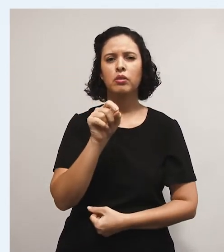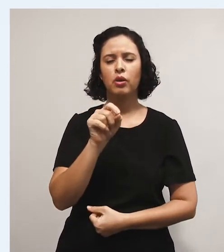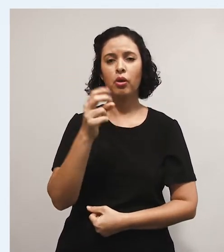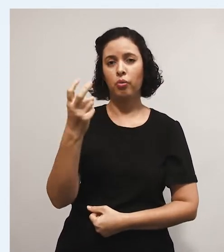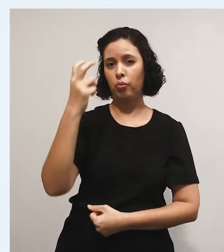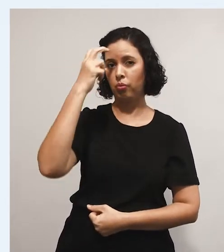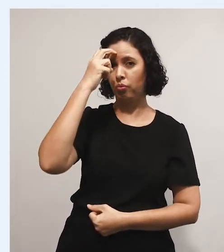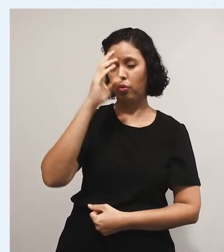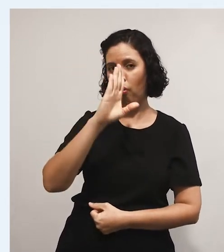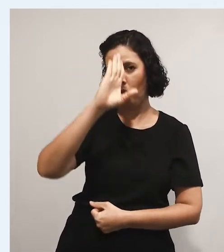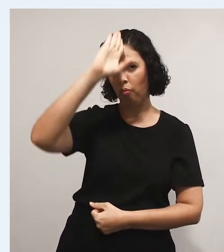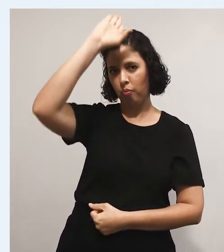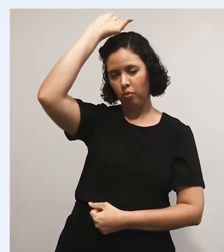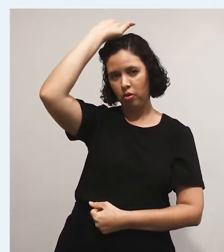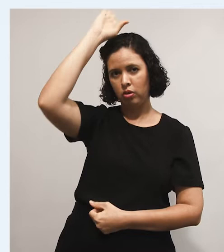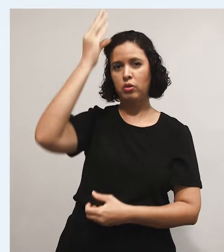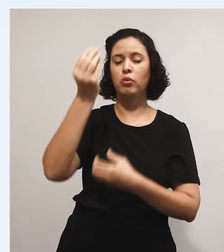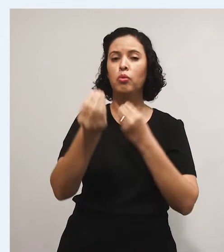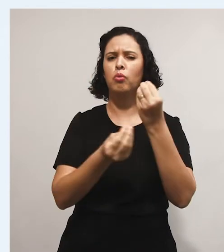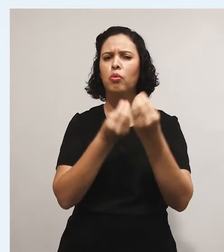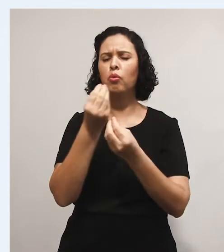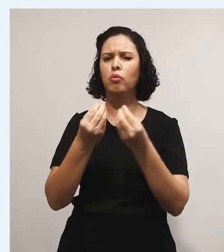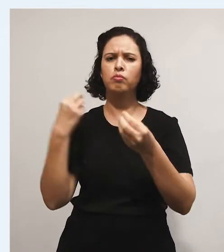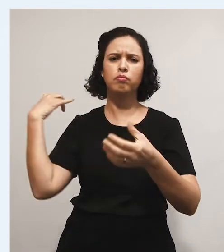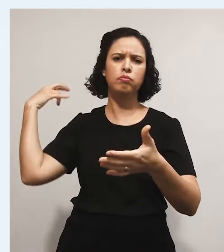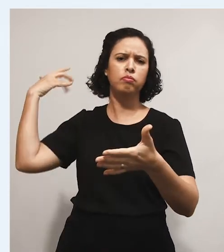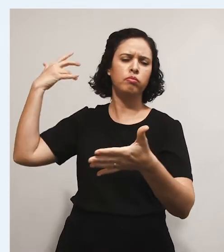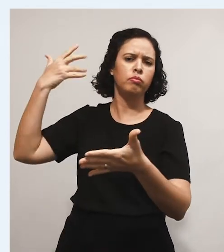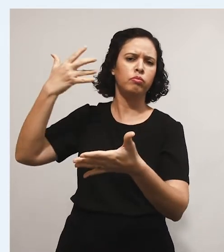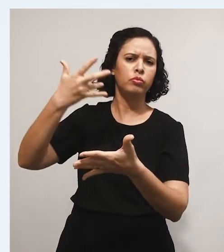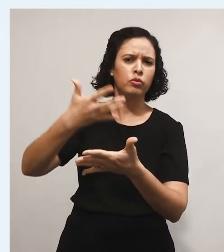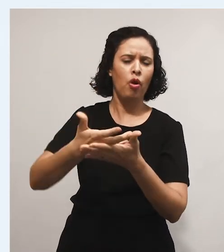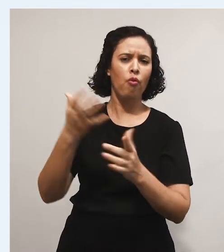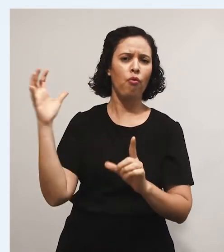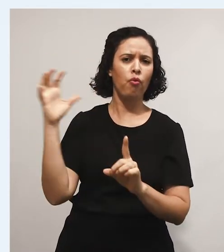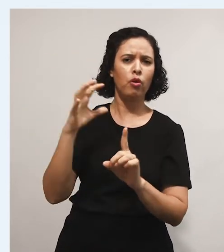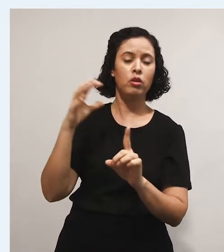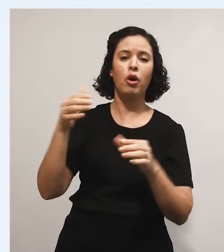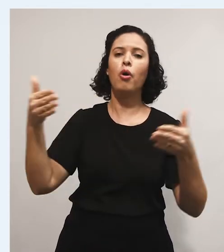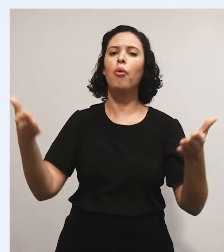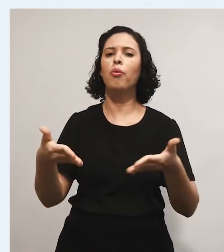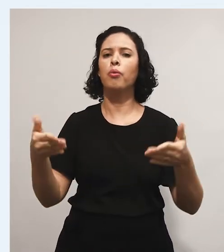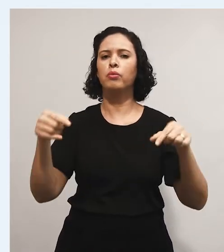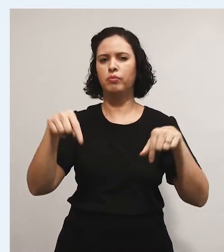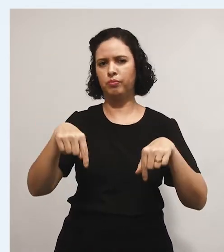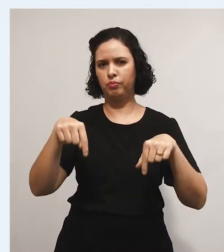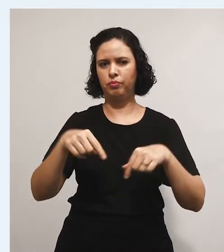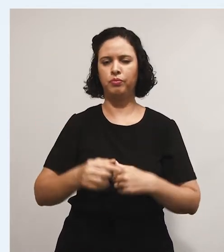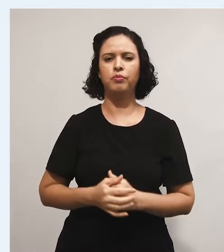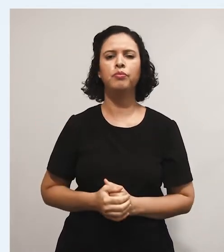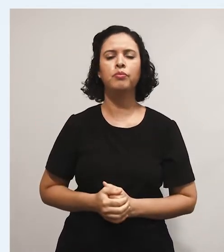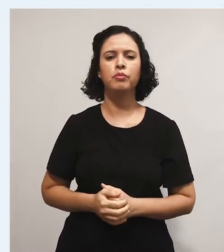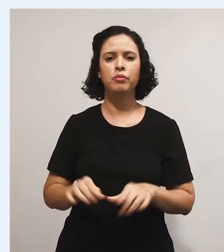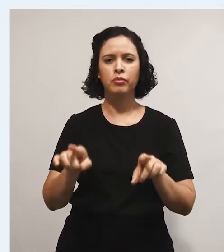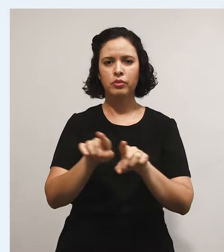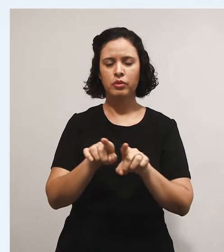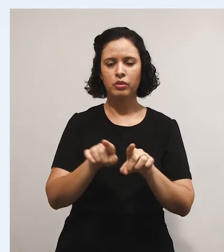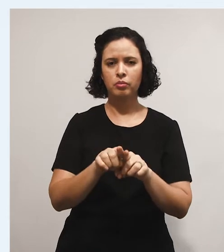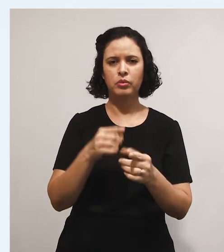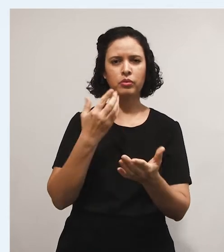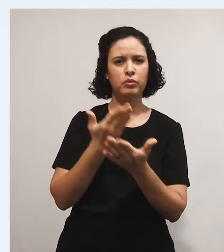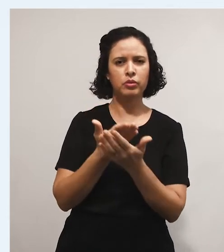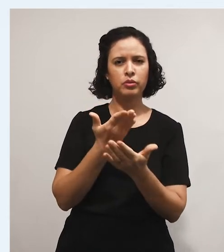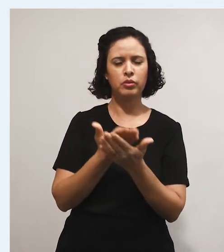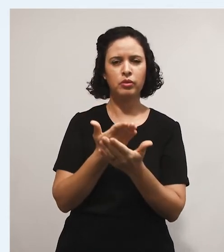cultura romana, como é que isso veio a influenciar na nossa época. Passamos também um